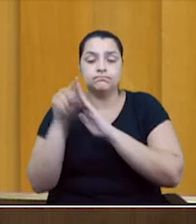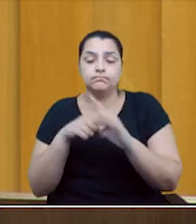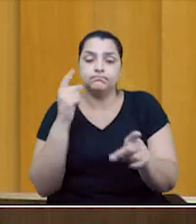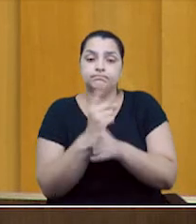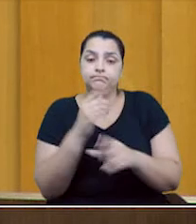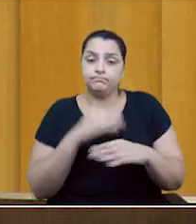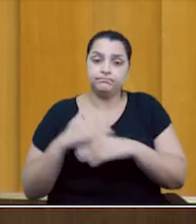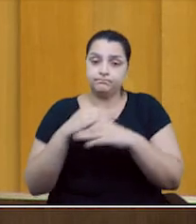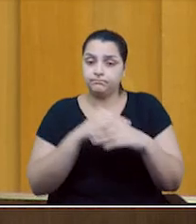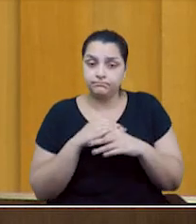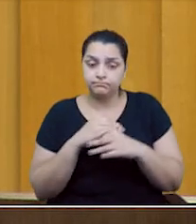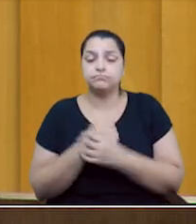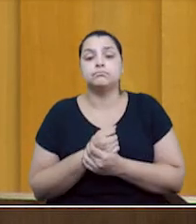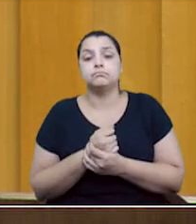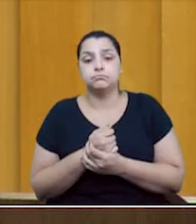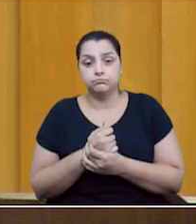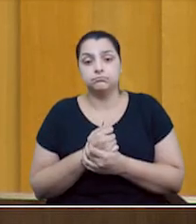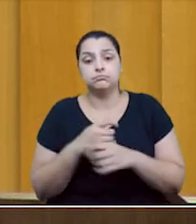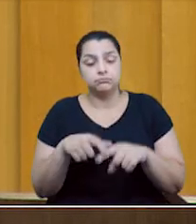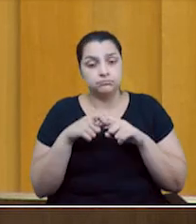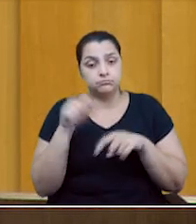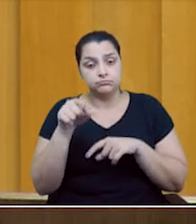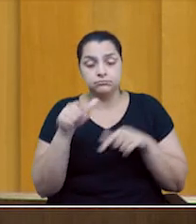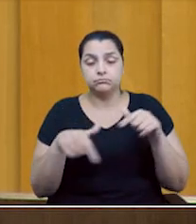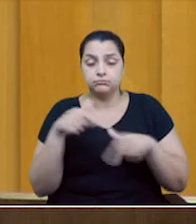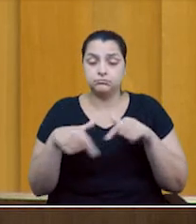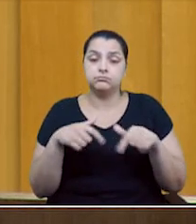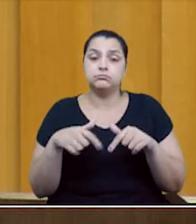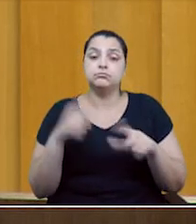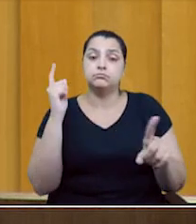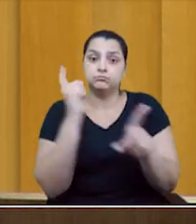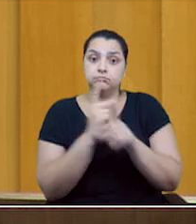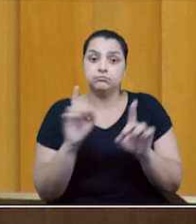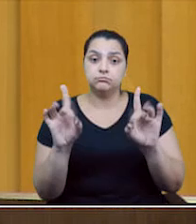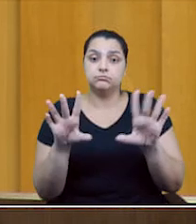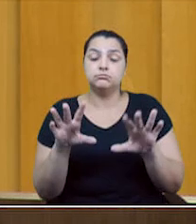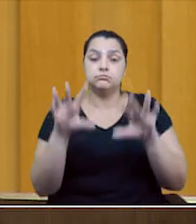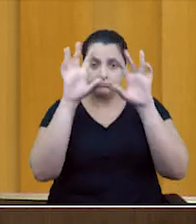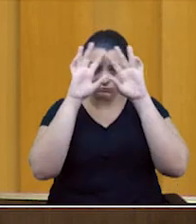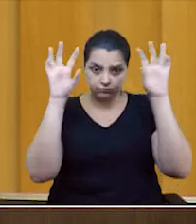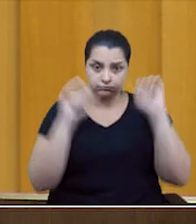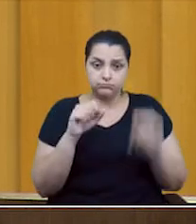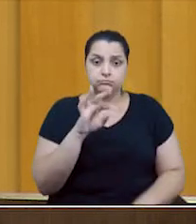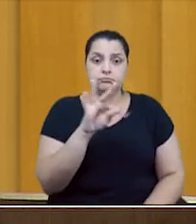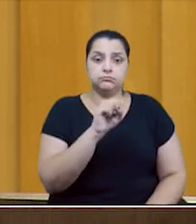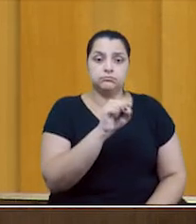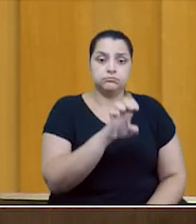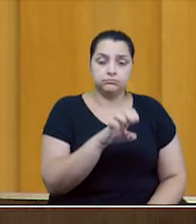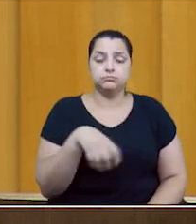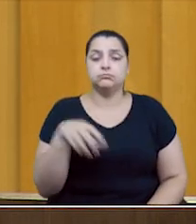foi diante desse trabalho que houve a constatação de que tanto os tribunais eleitorais quanto os tribunais do trabalho já têm